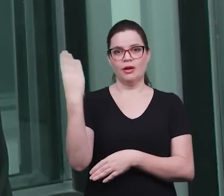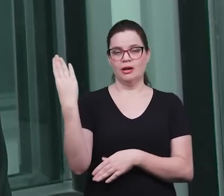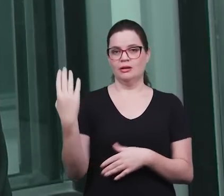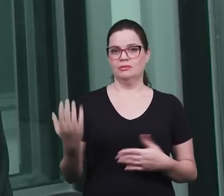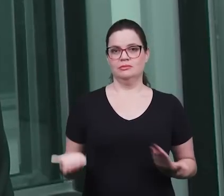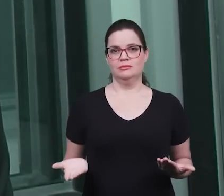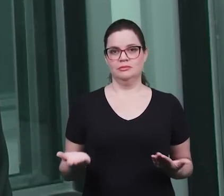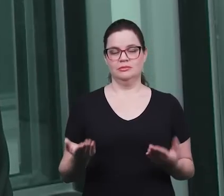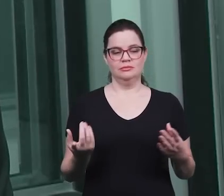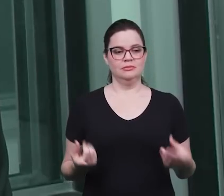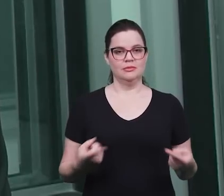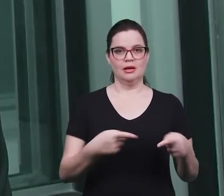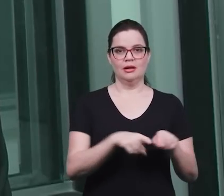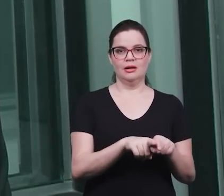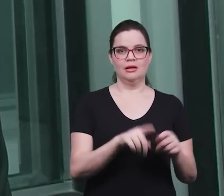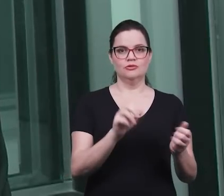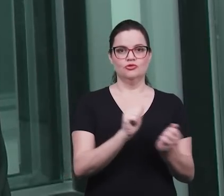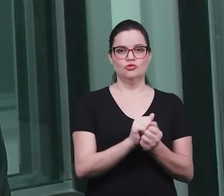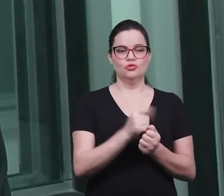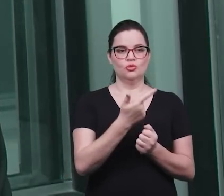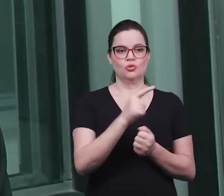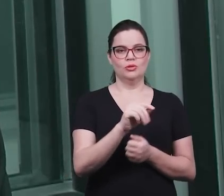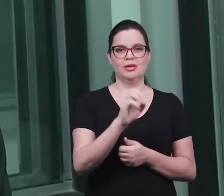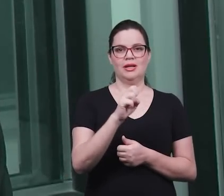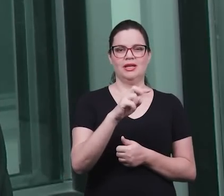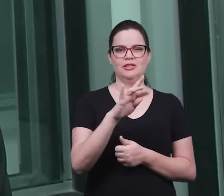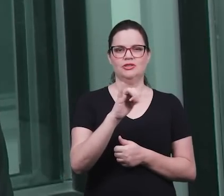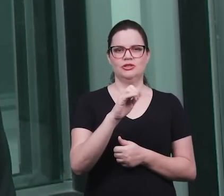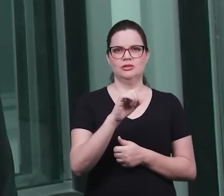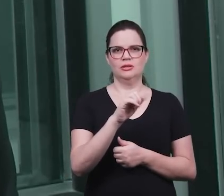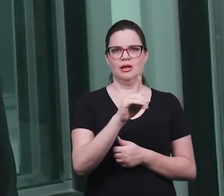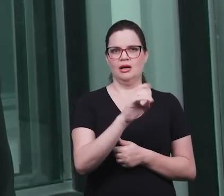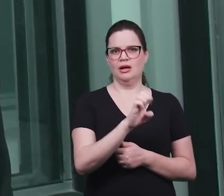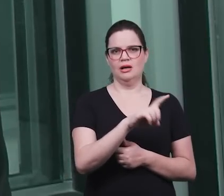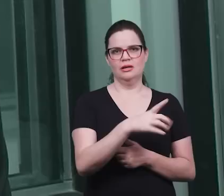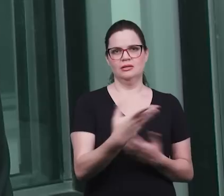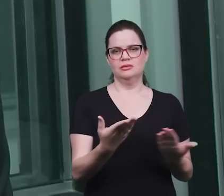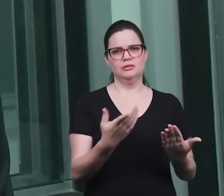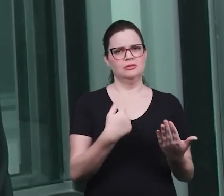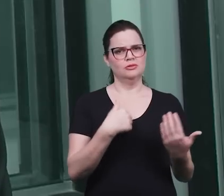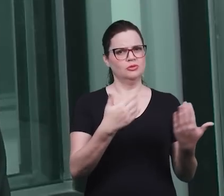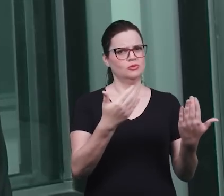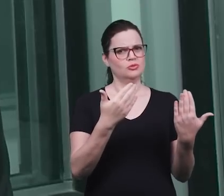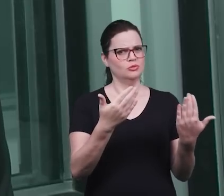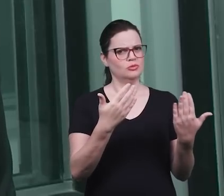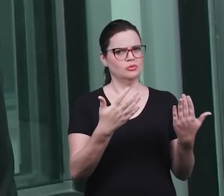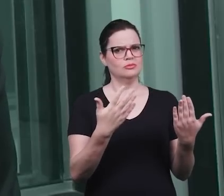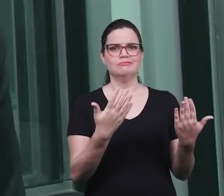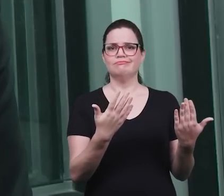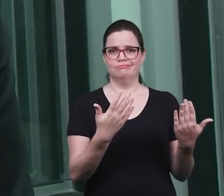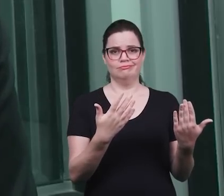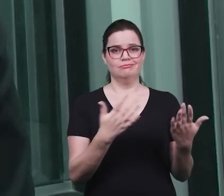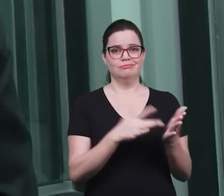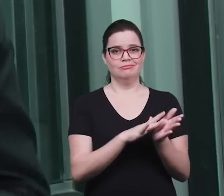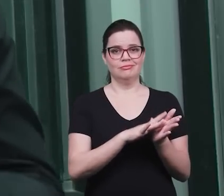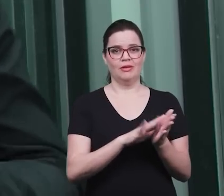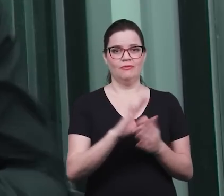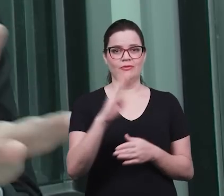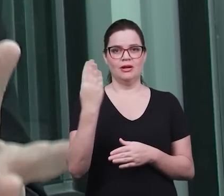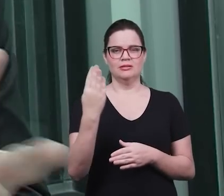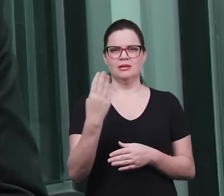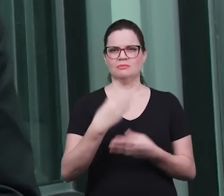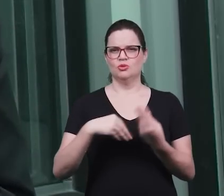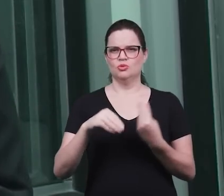a entidades associativas até de cunho duvidoso, assim, de grande parte de cunho duvidoso, misturava plano